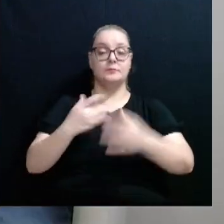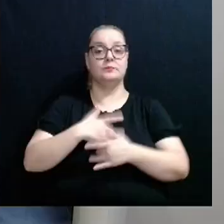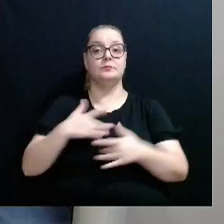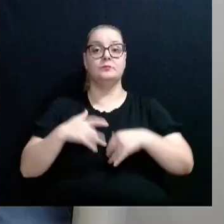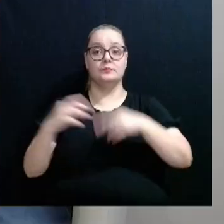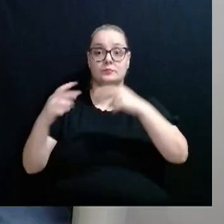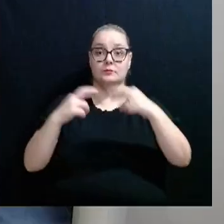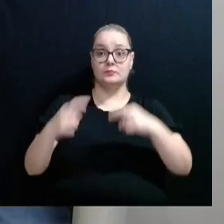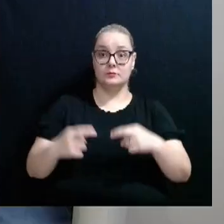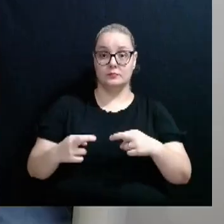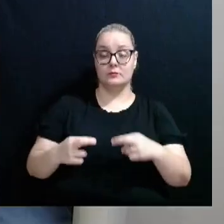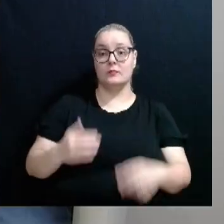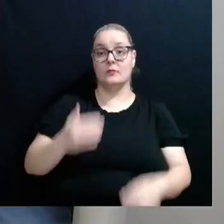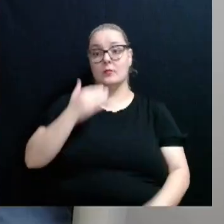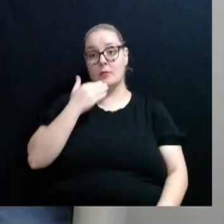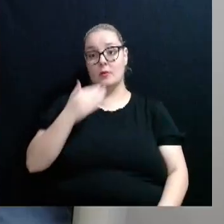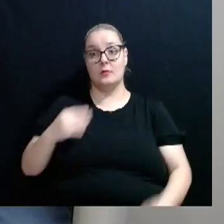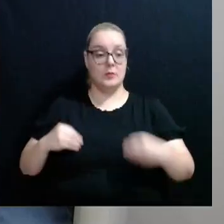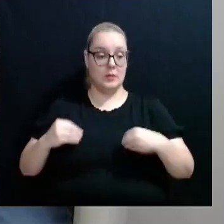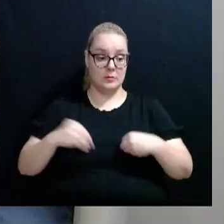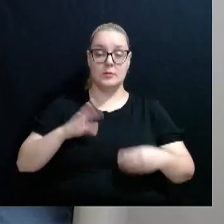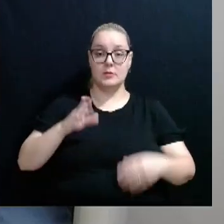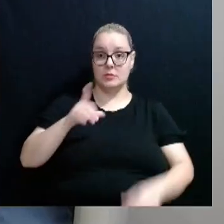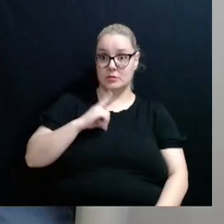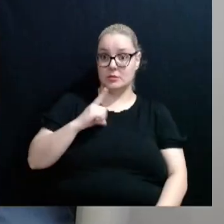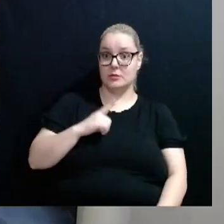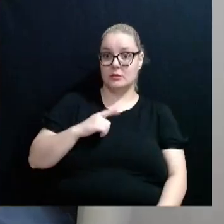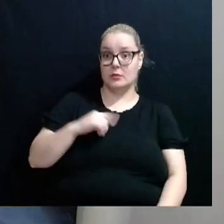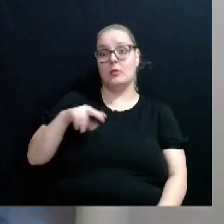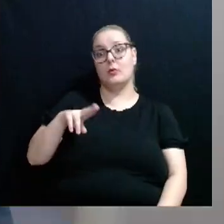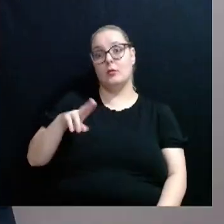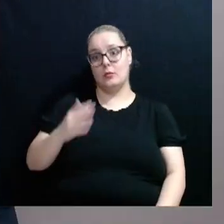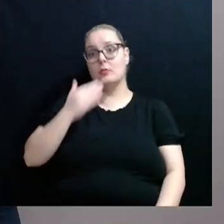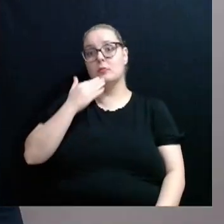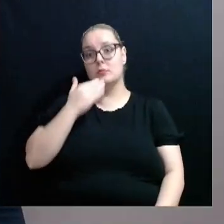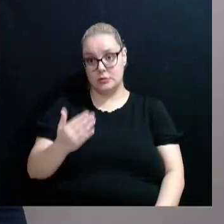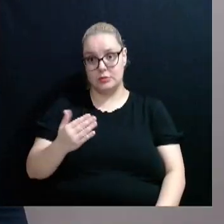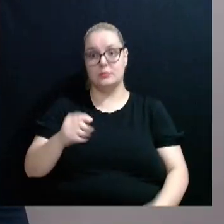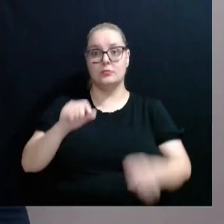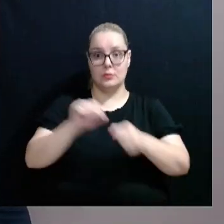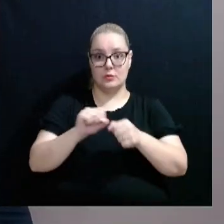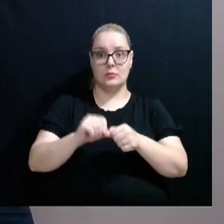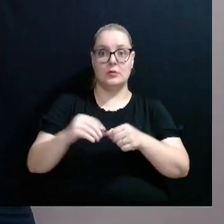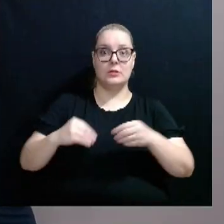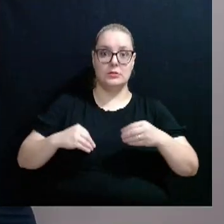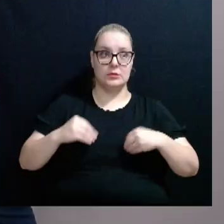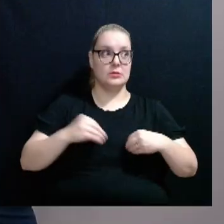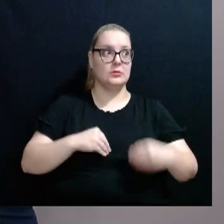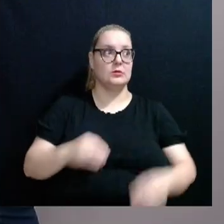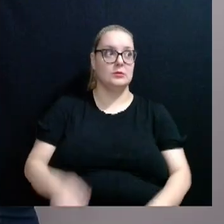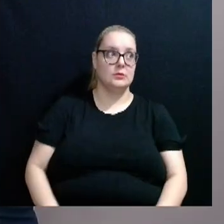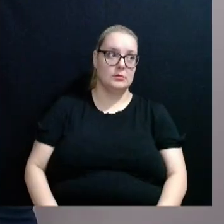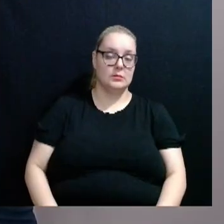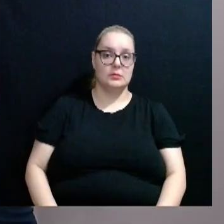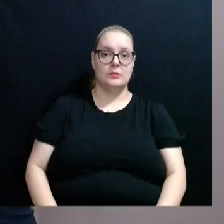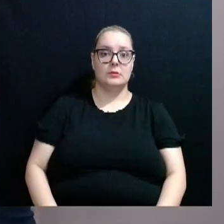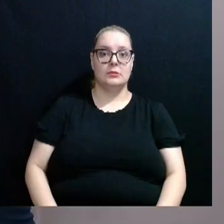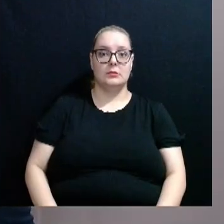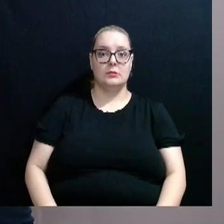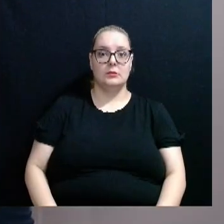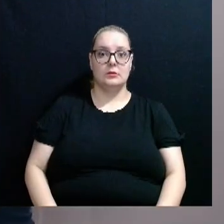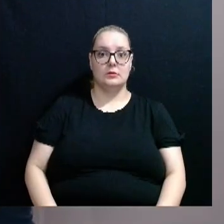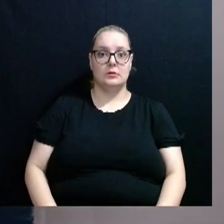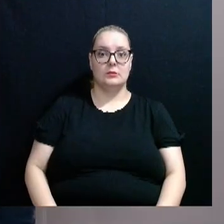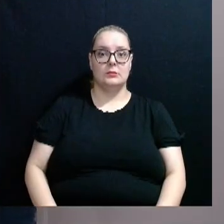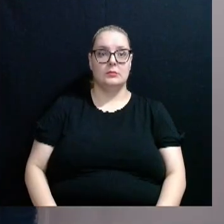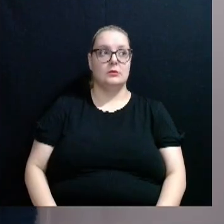solicitar exames que você já tenha, ou pedir para que você faça exames, sem problema. Comprovou a sua saúde, ótimo,